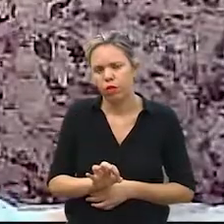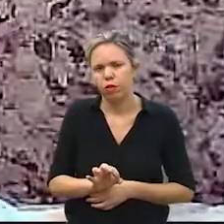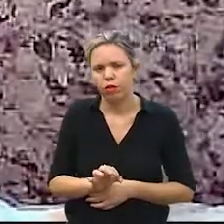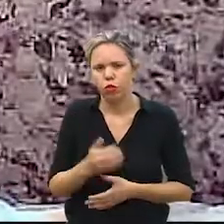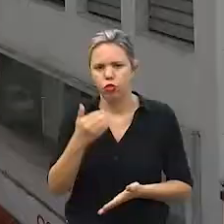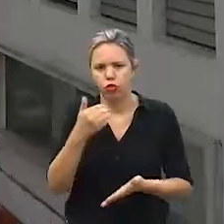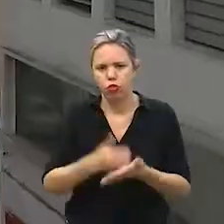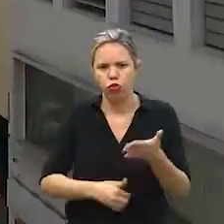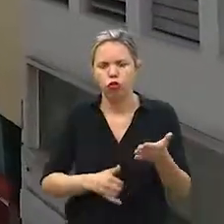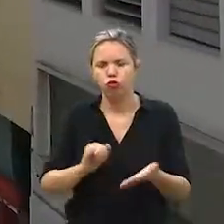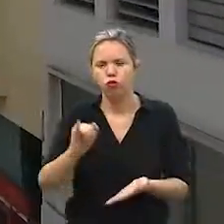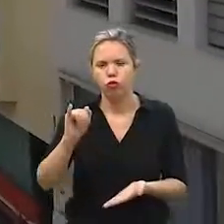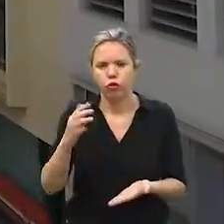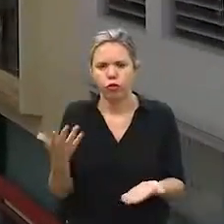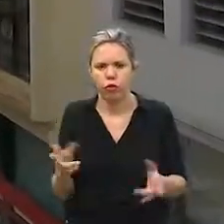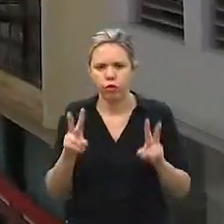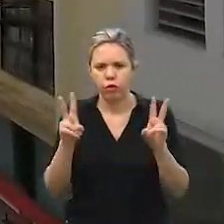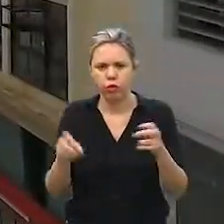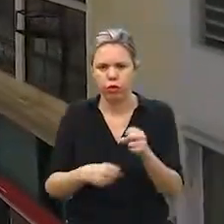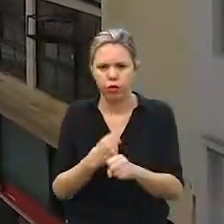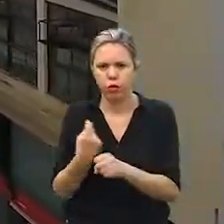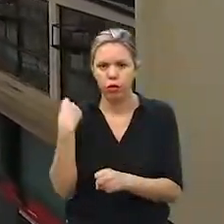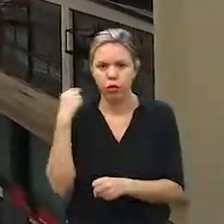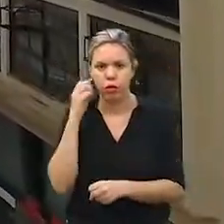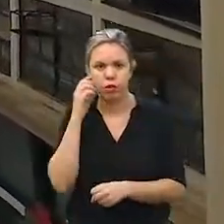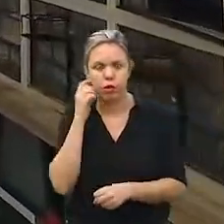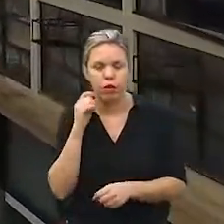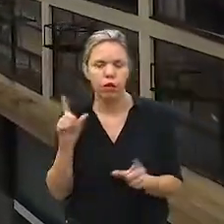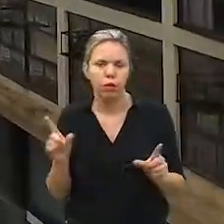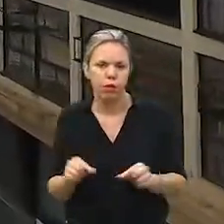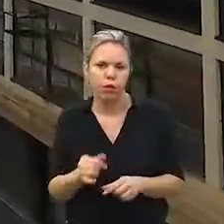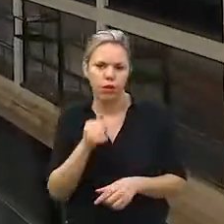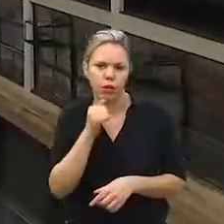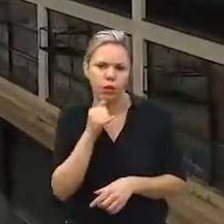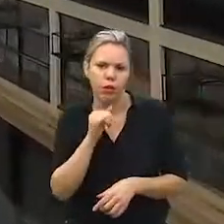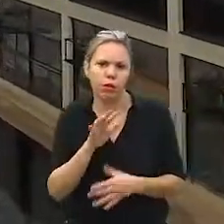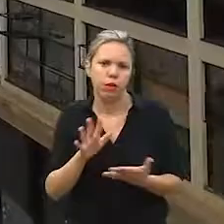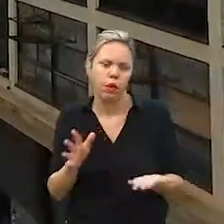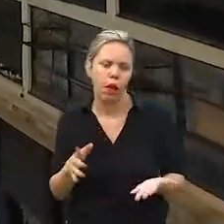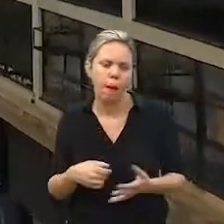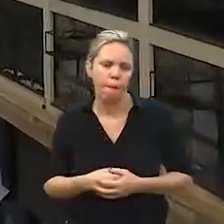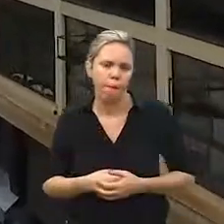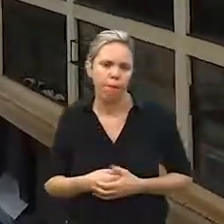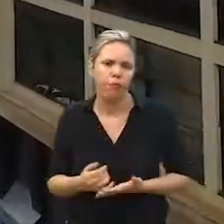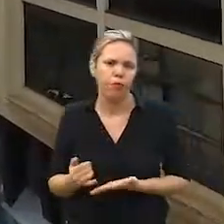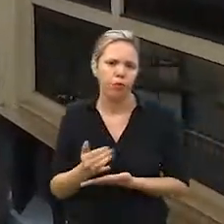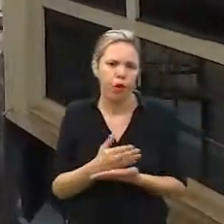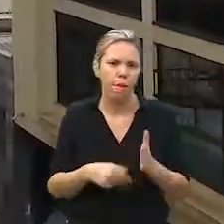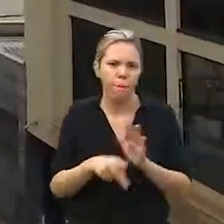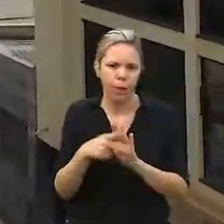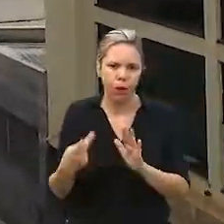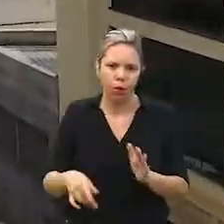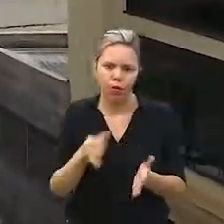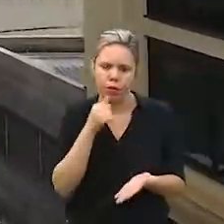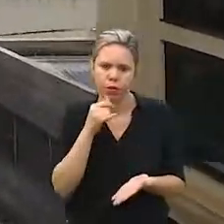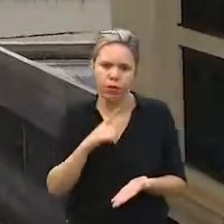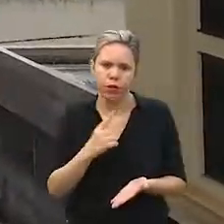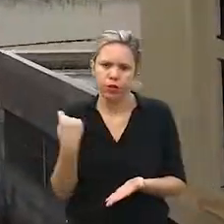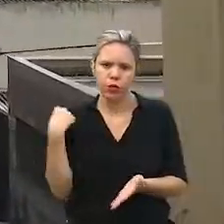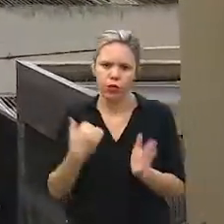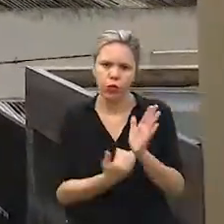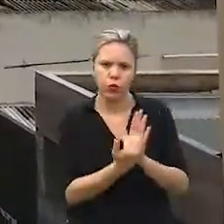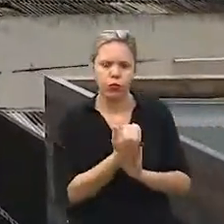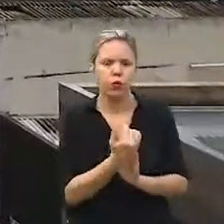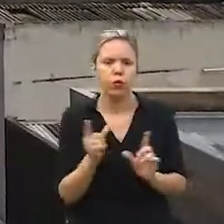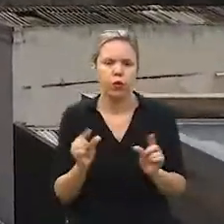descontado a inflação em relação ao ano passado, mas ele é menos significativo do que a receita própria, que teve um